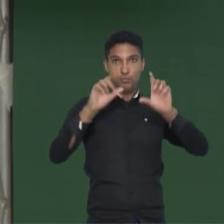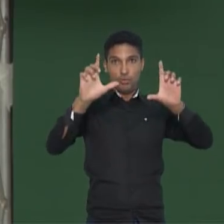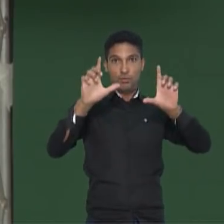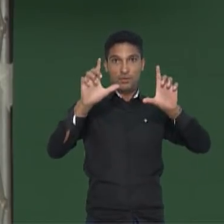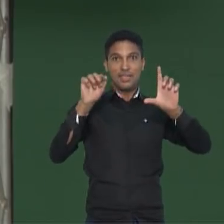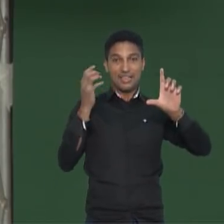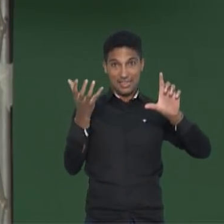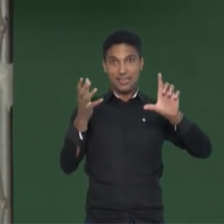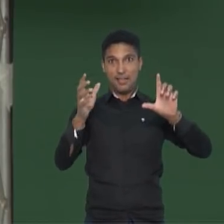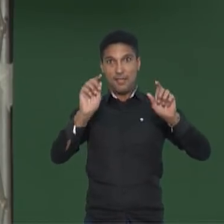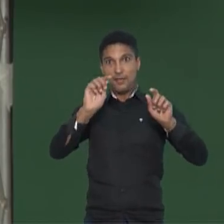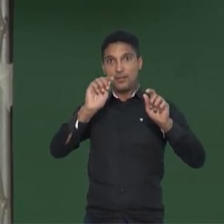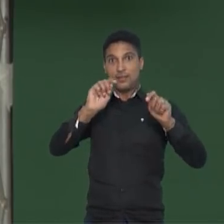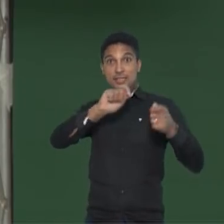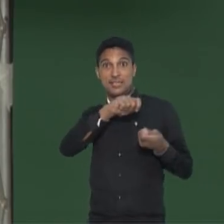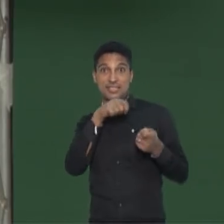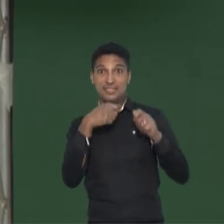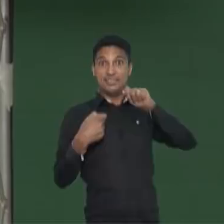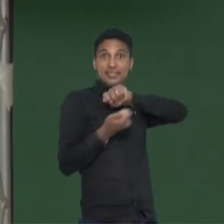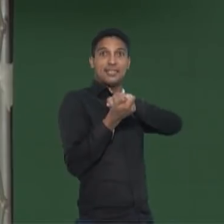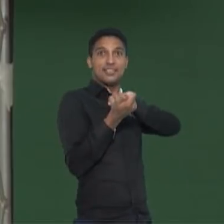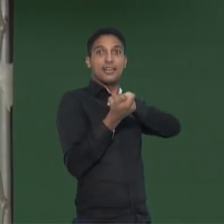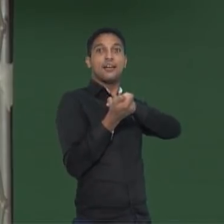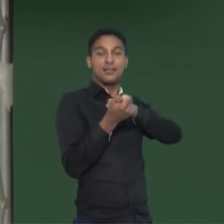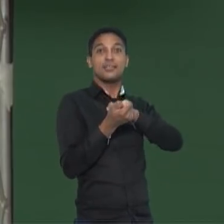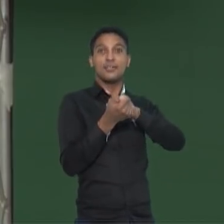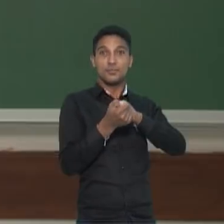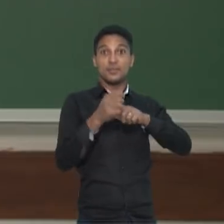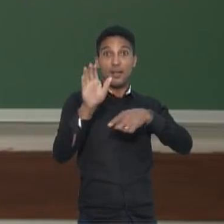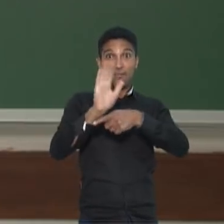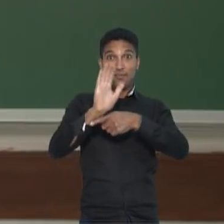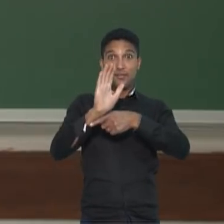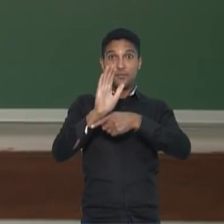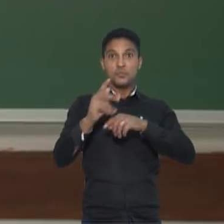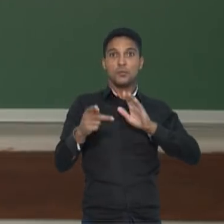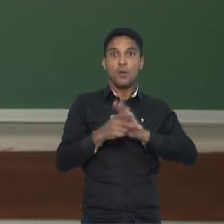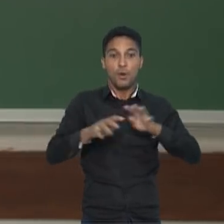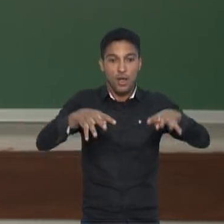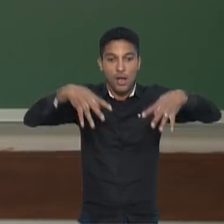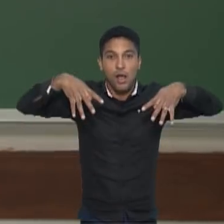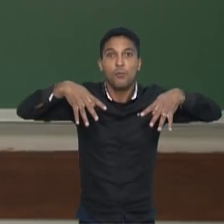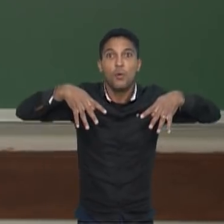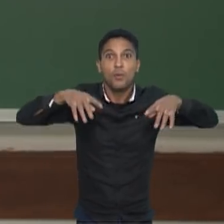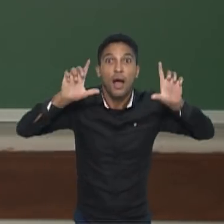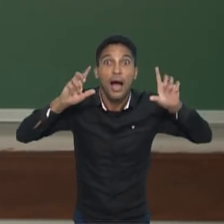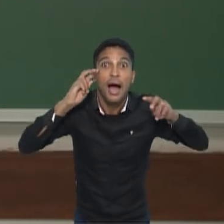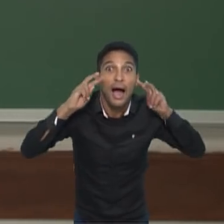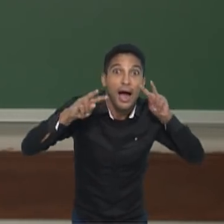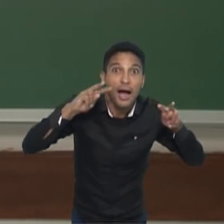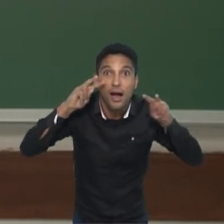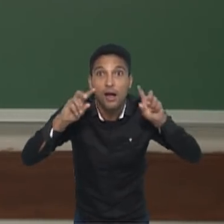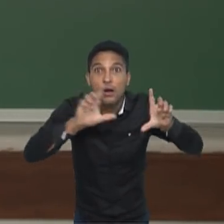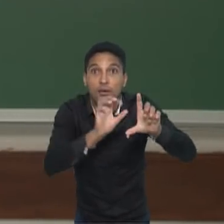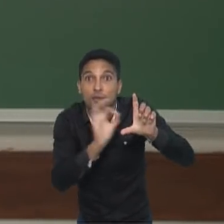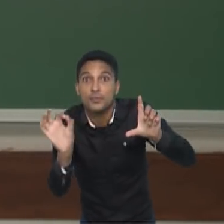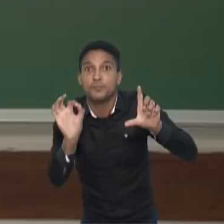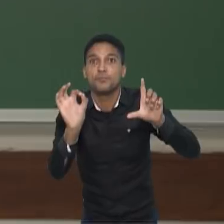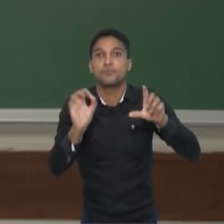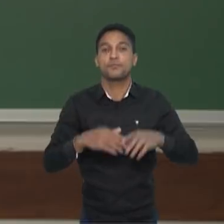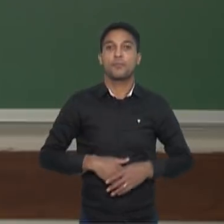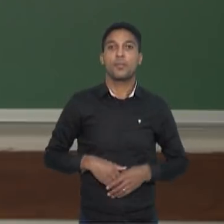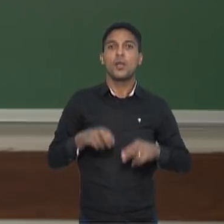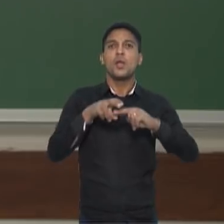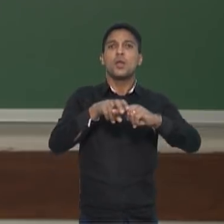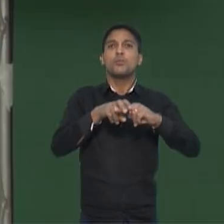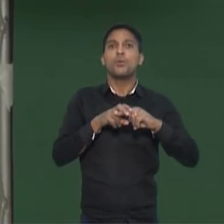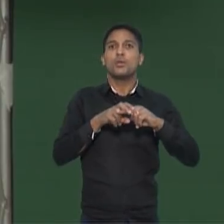para os próprios produtores das séries. Por isso se fala em inteligência coletiva, porque você vai